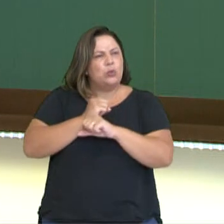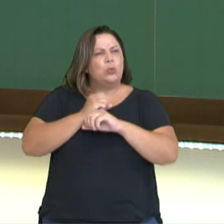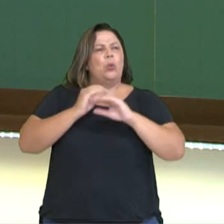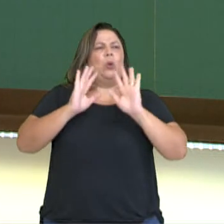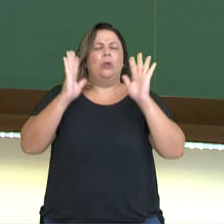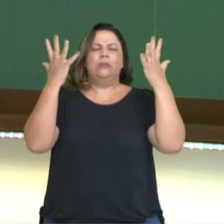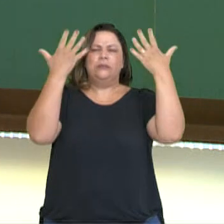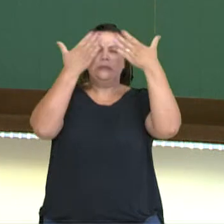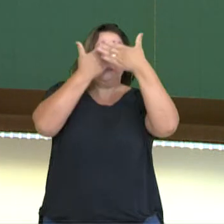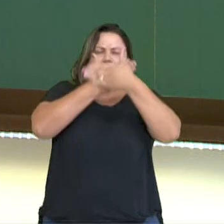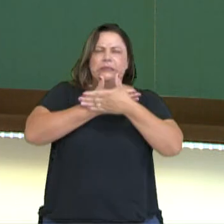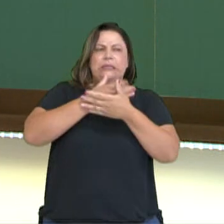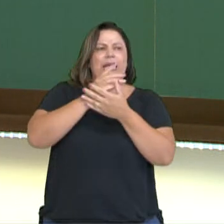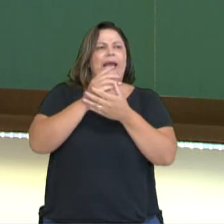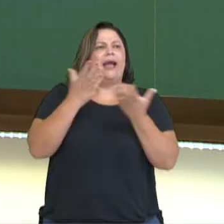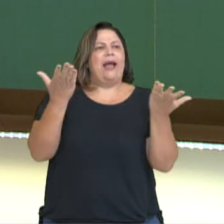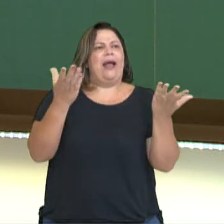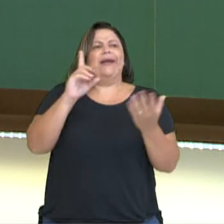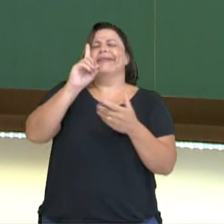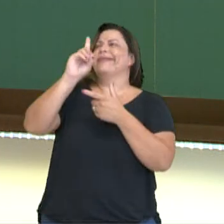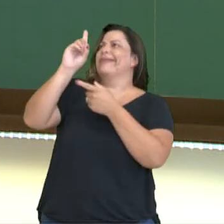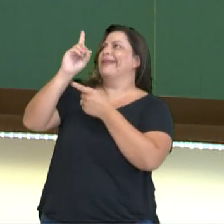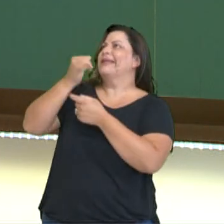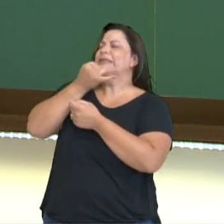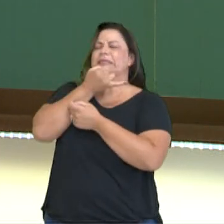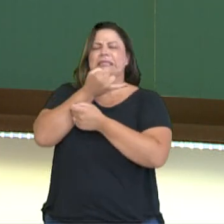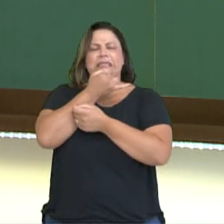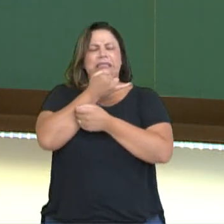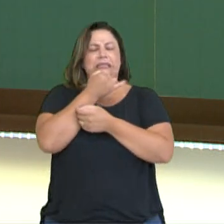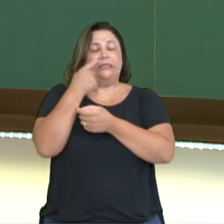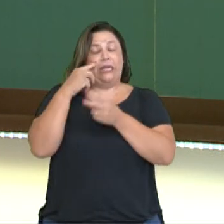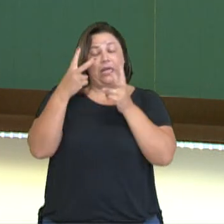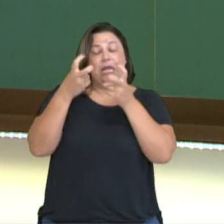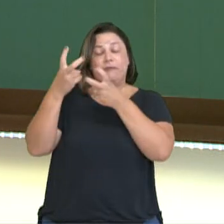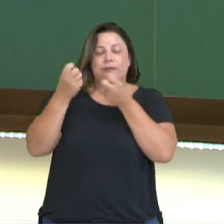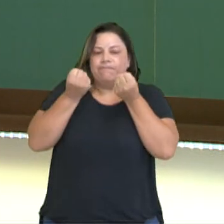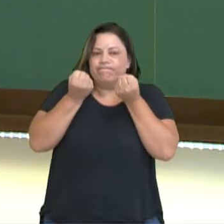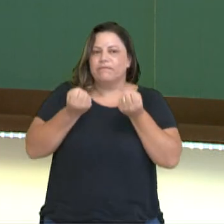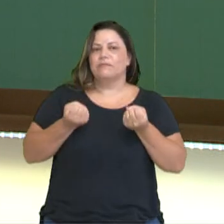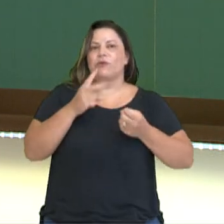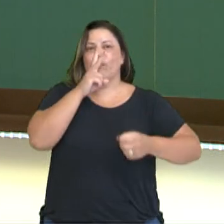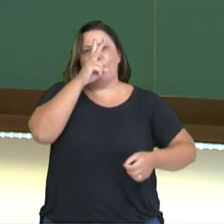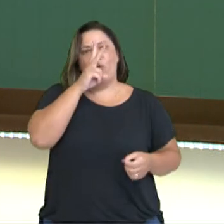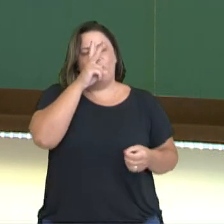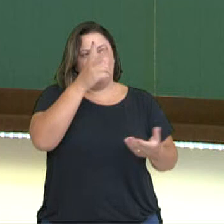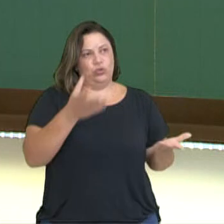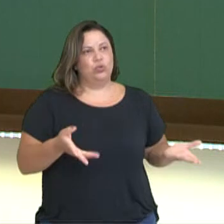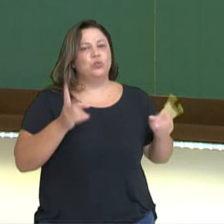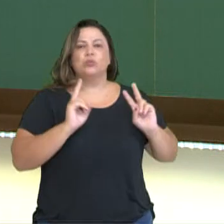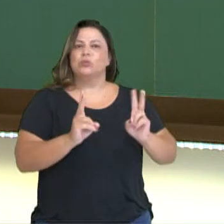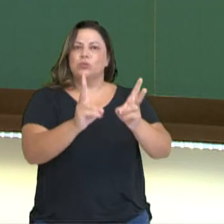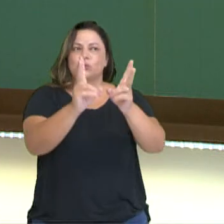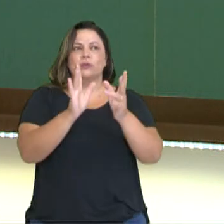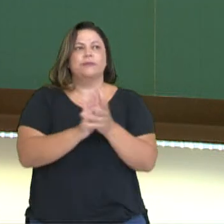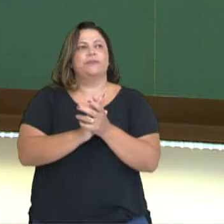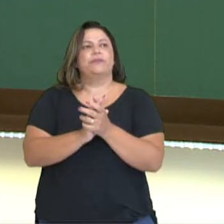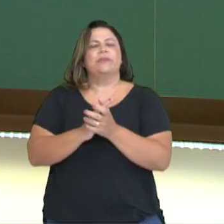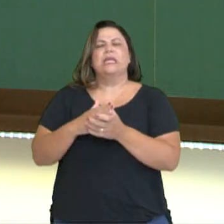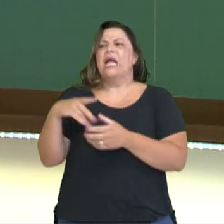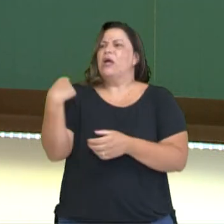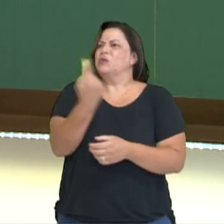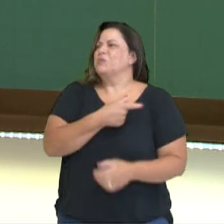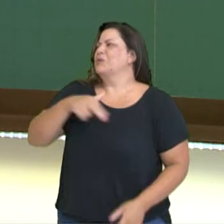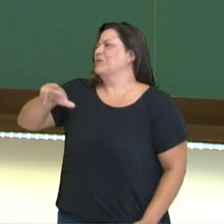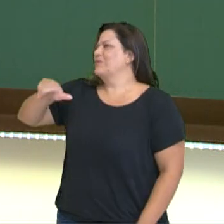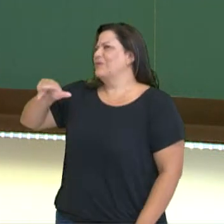tristeza. Vejam que é um poema carregado. Vamos à continuação dele? Aos meus irmãos, na